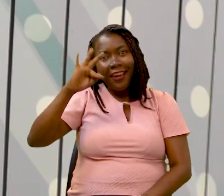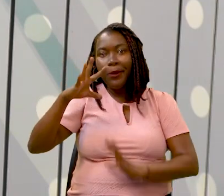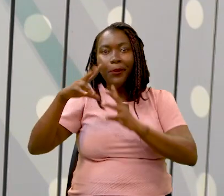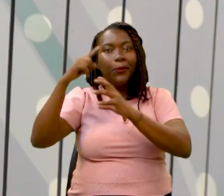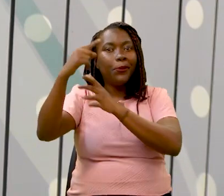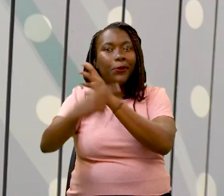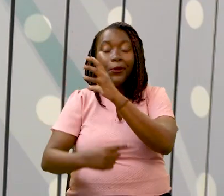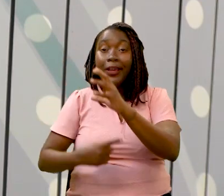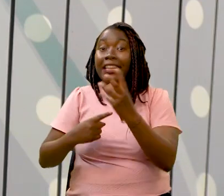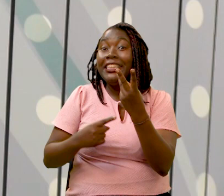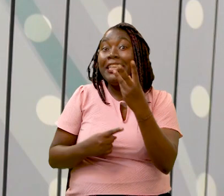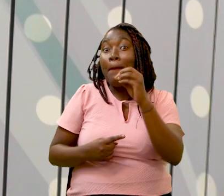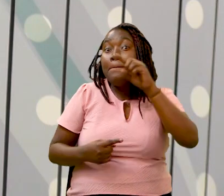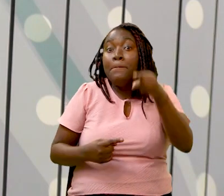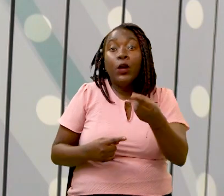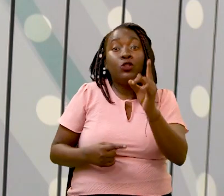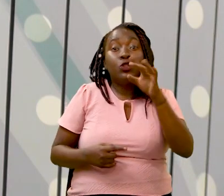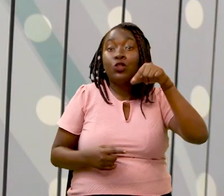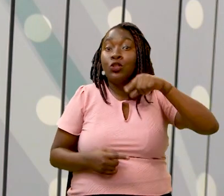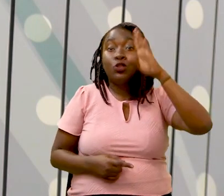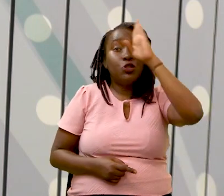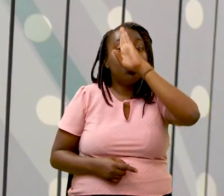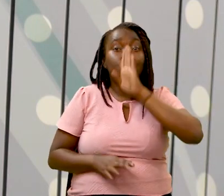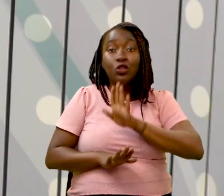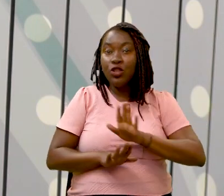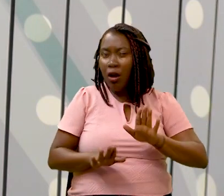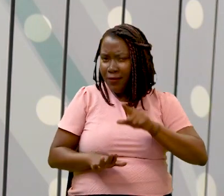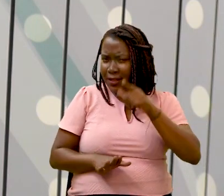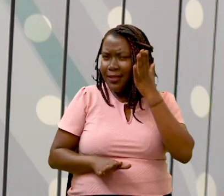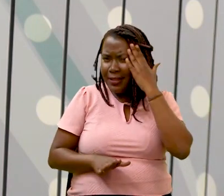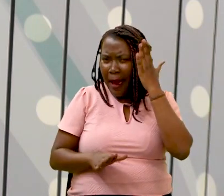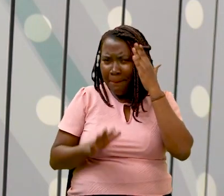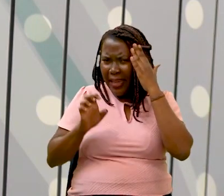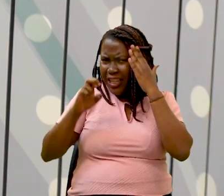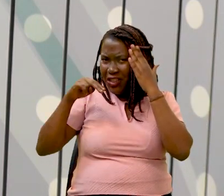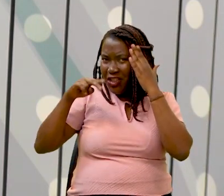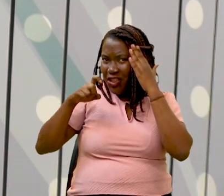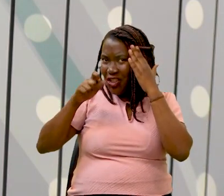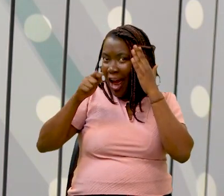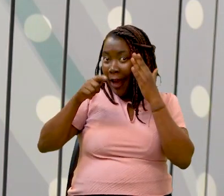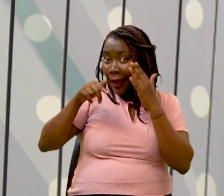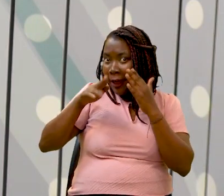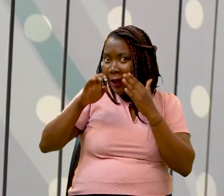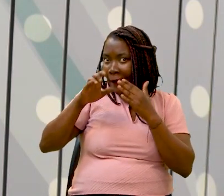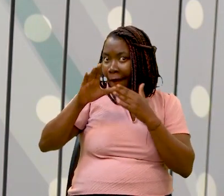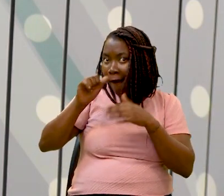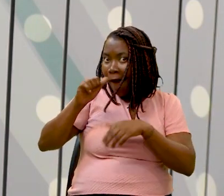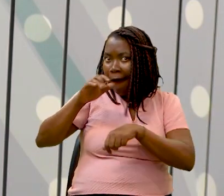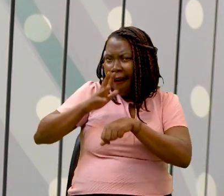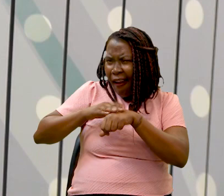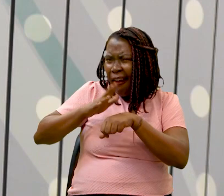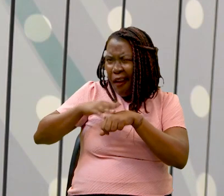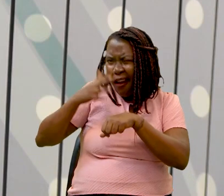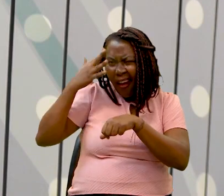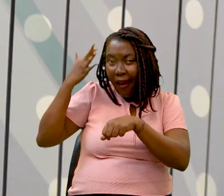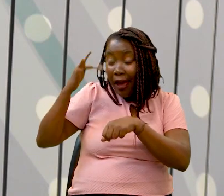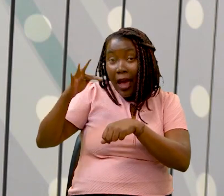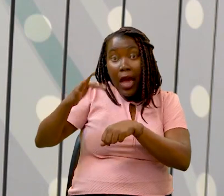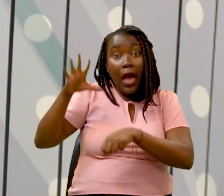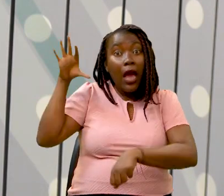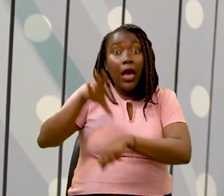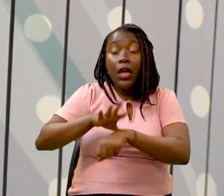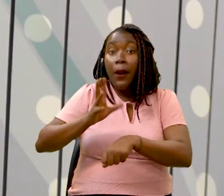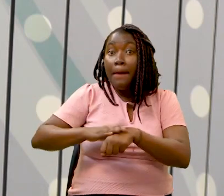30 milhões somente aqui no Brasil. E você sabia que a enxaqueca crônica é uma das doenças